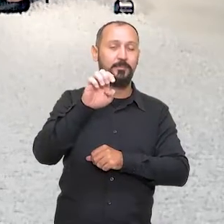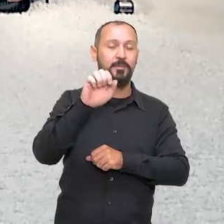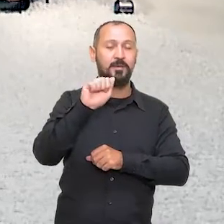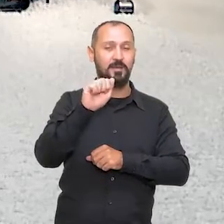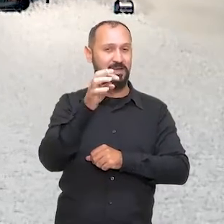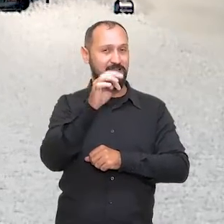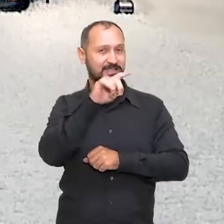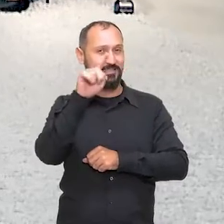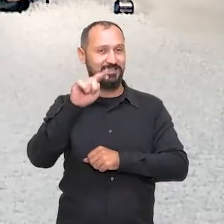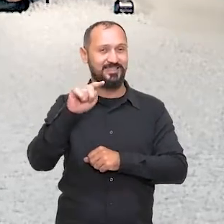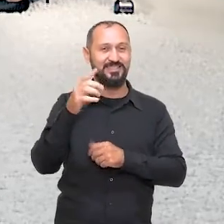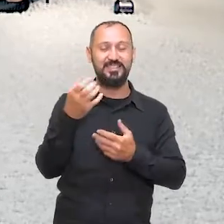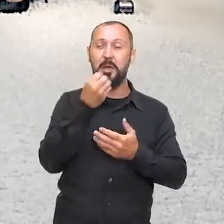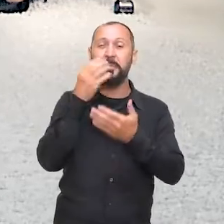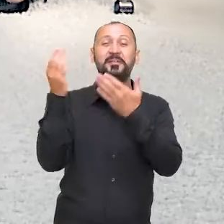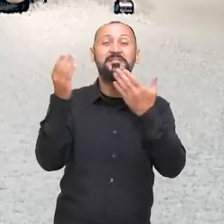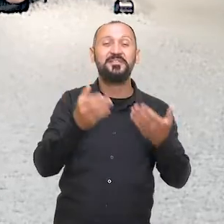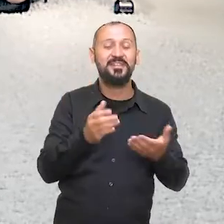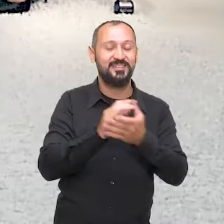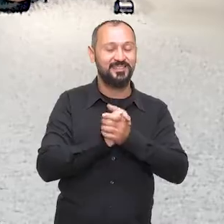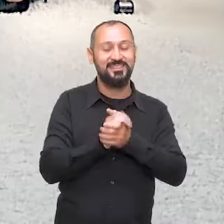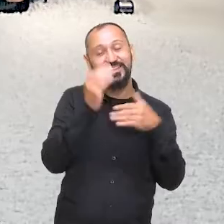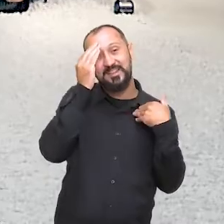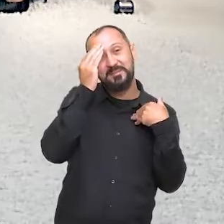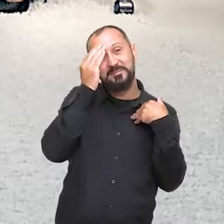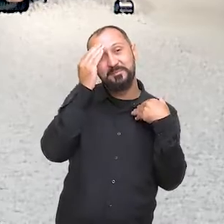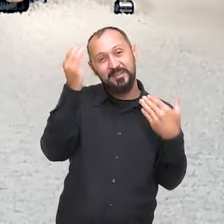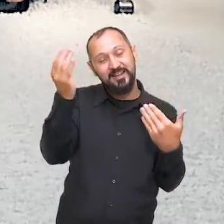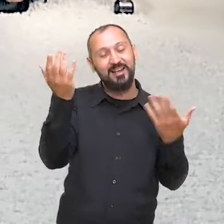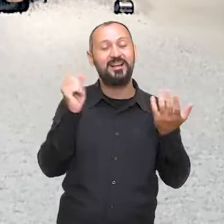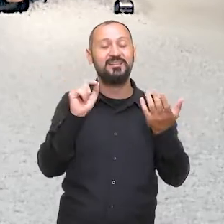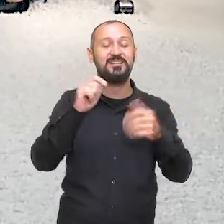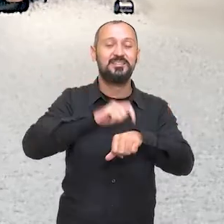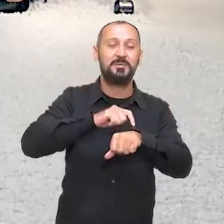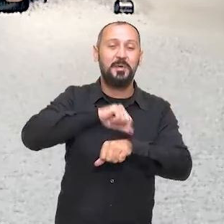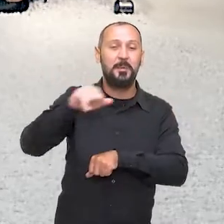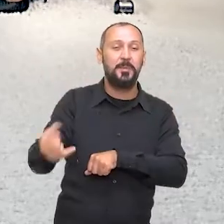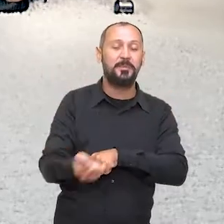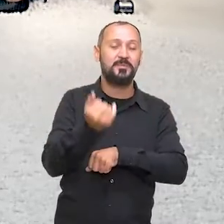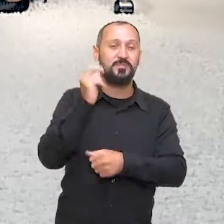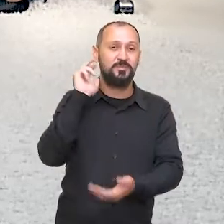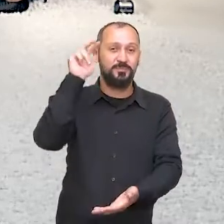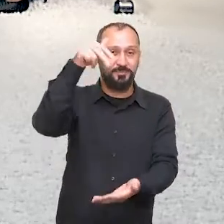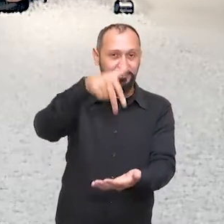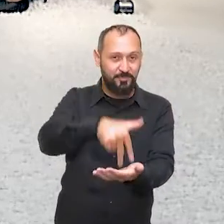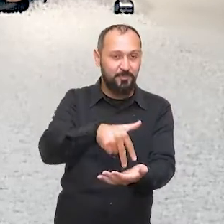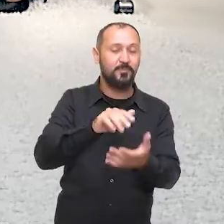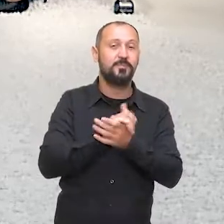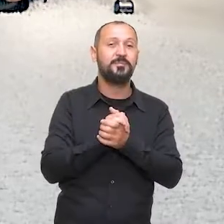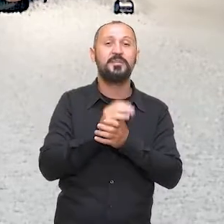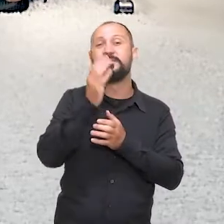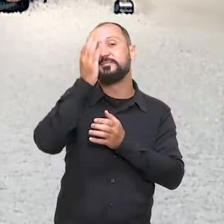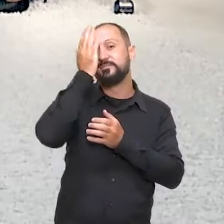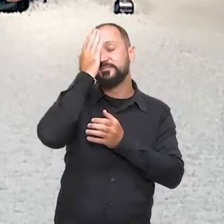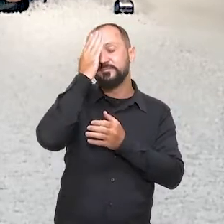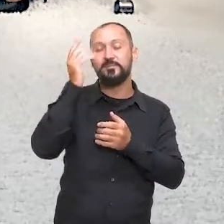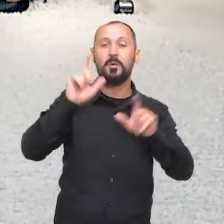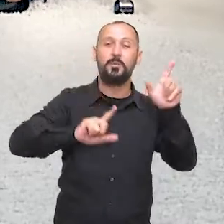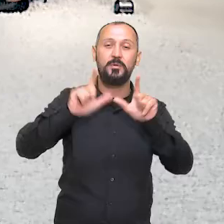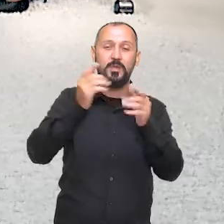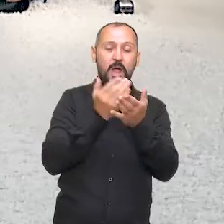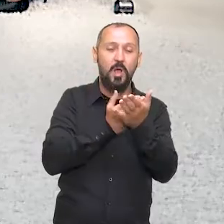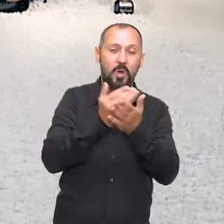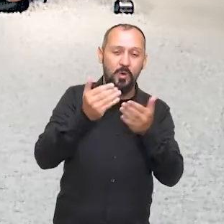Doutora Bia, seja muito bem-vinda ao nosso programa. Muito obrigada, a gente agradece demais a oportunidade de estar aqui. Eu sei que é um programa